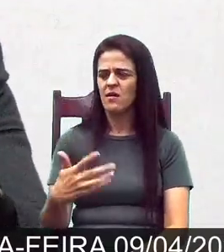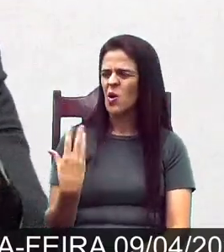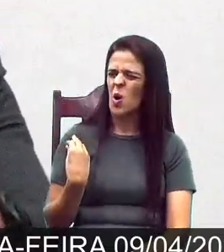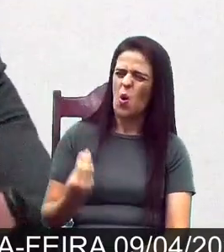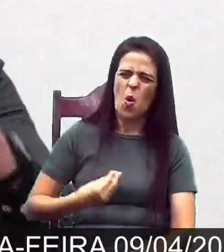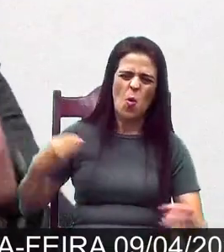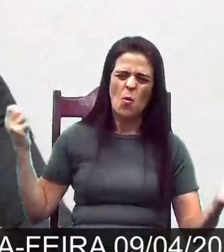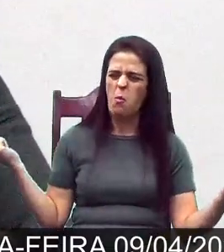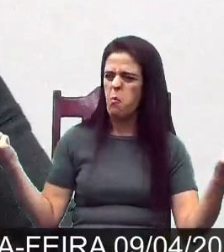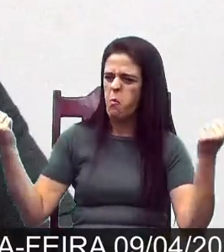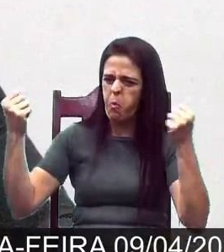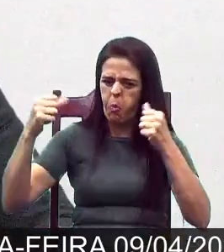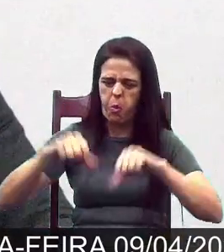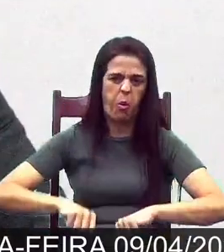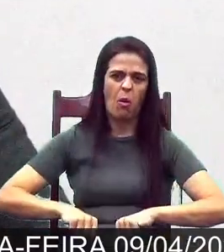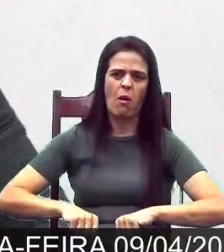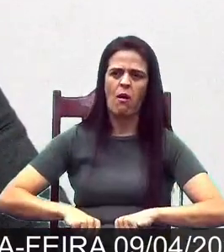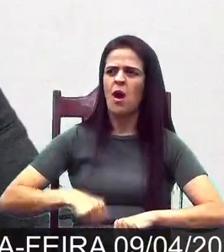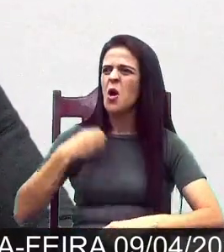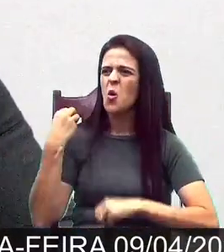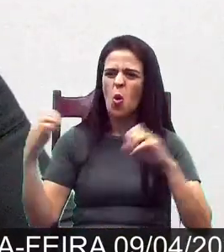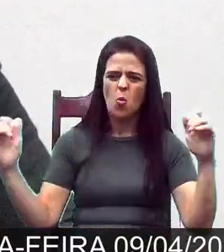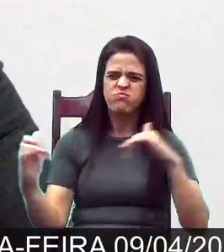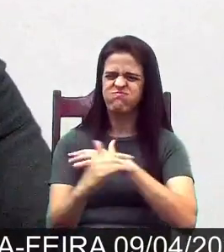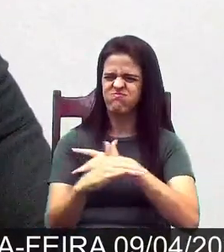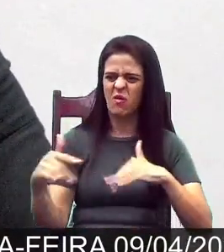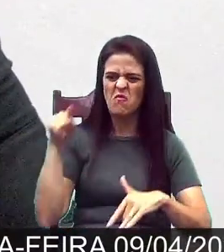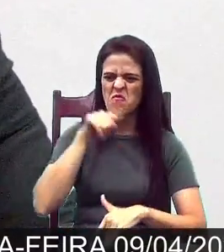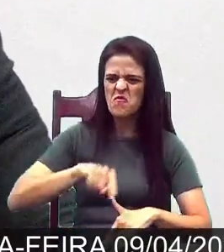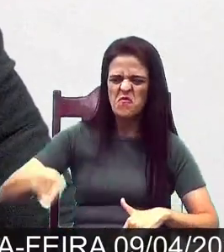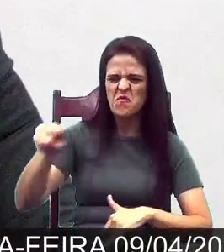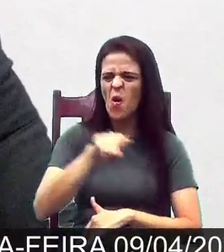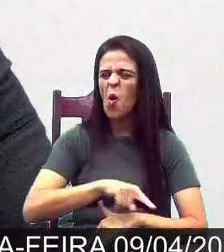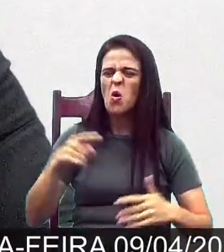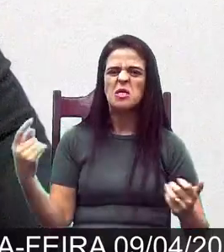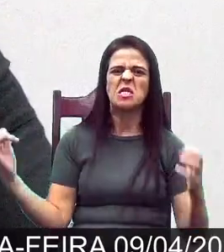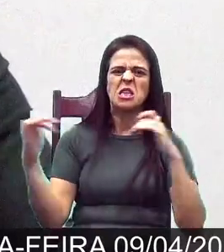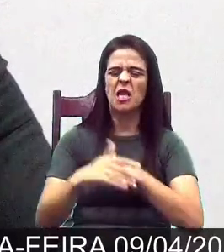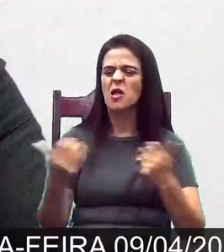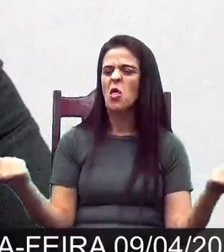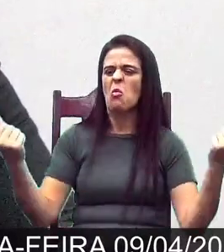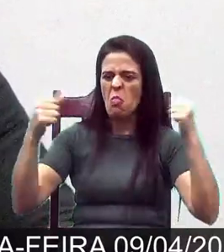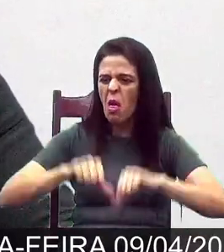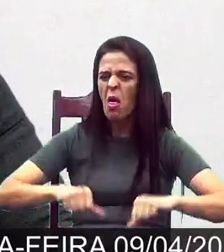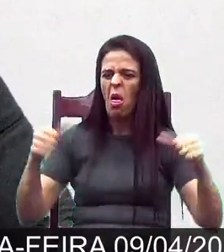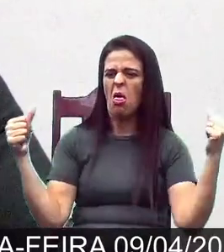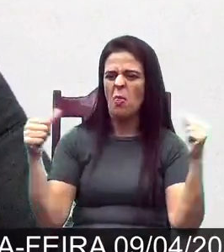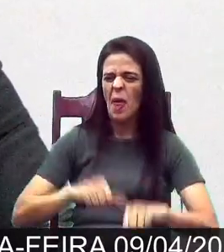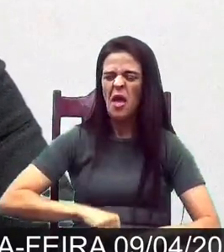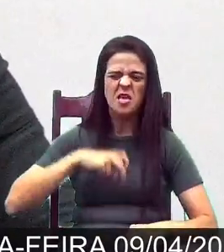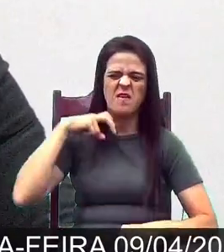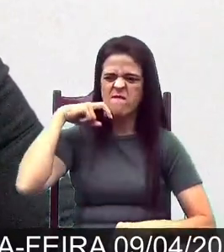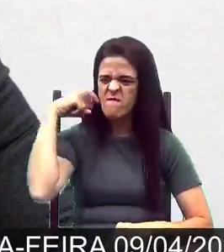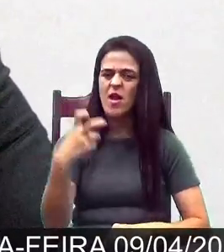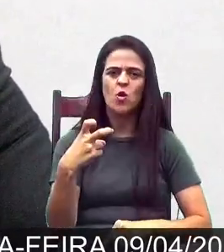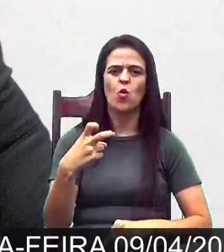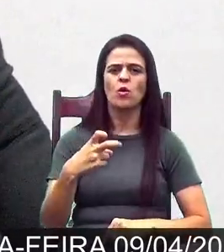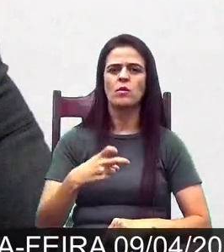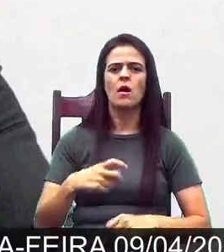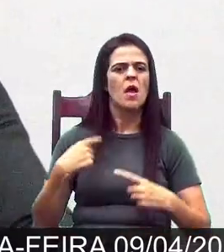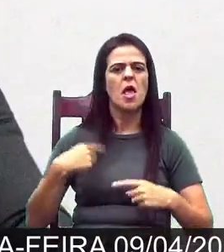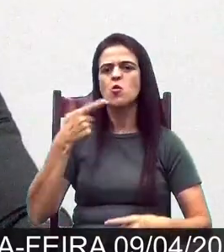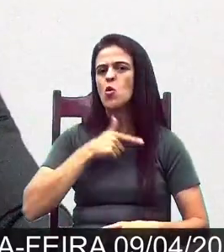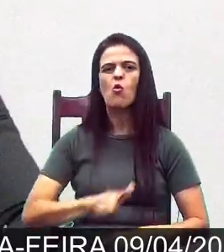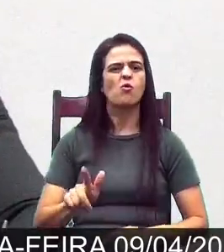nosso enriquecimento per capita, ter um trânsito tão ruim, tão vexatório quanto nós temos.